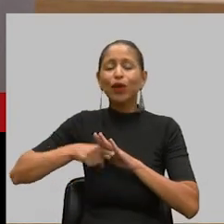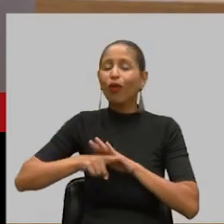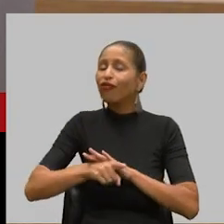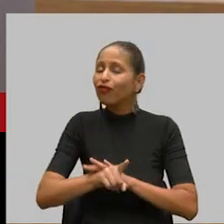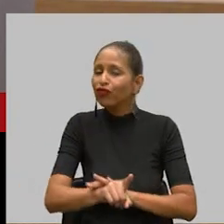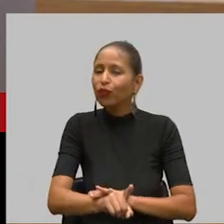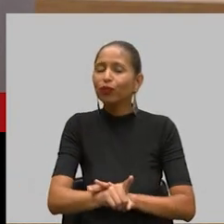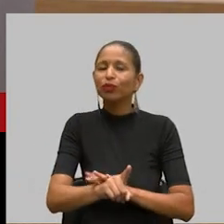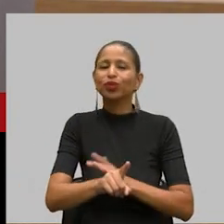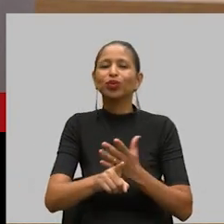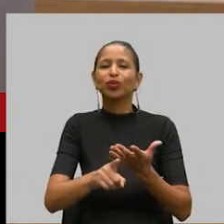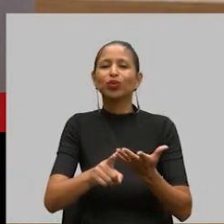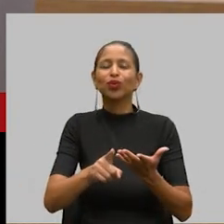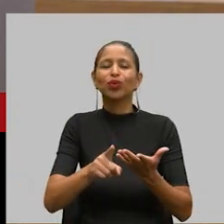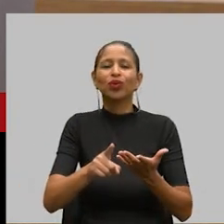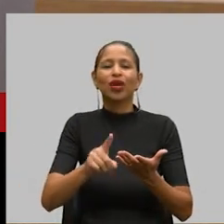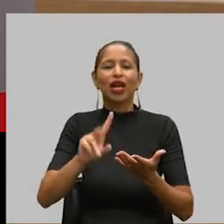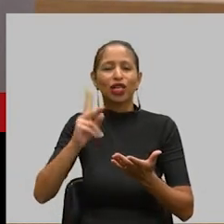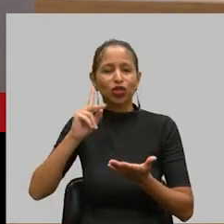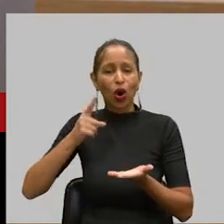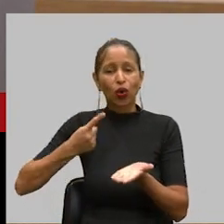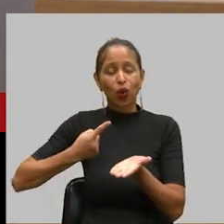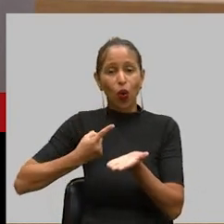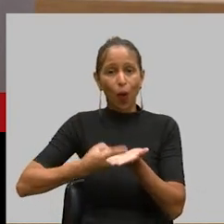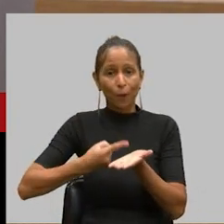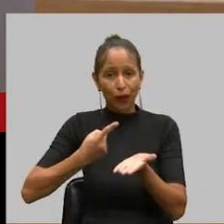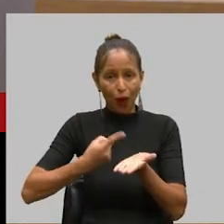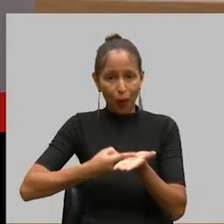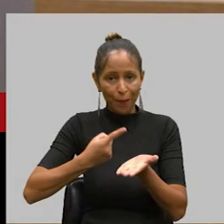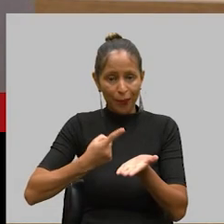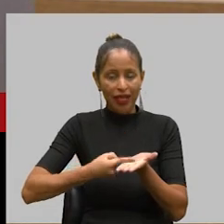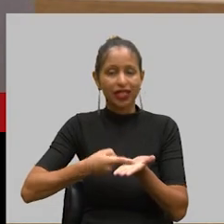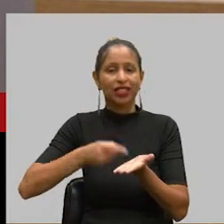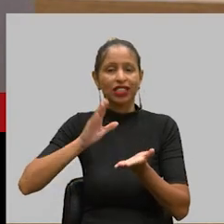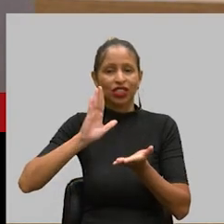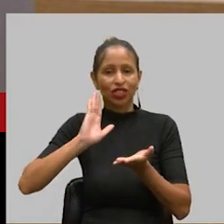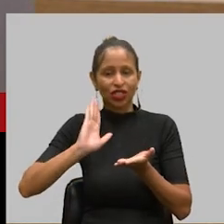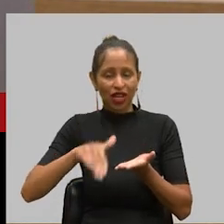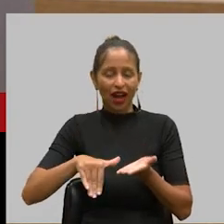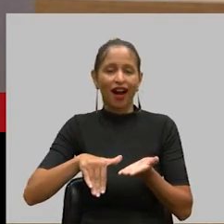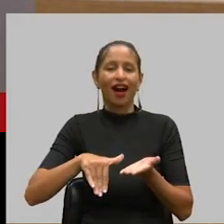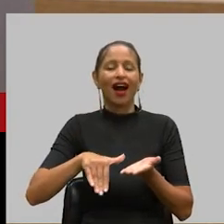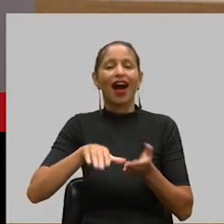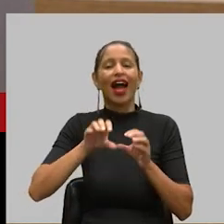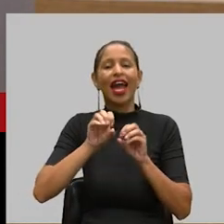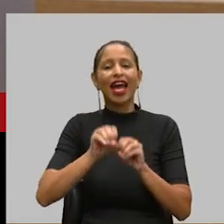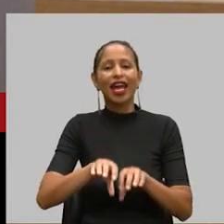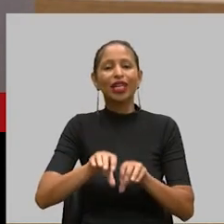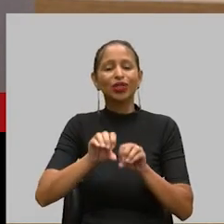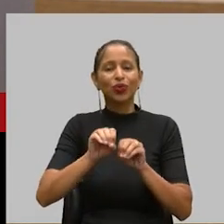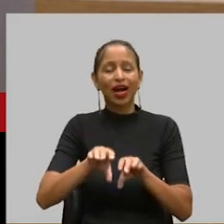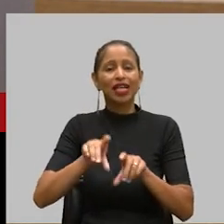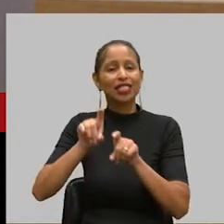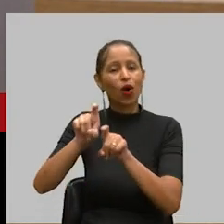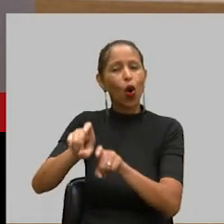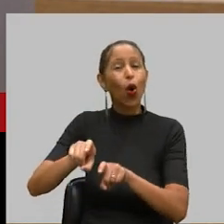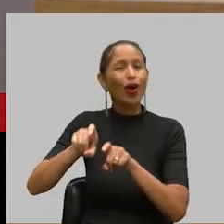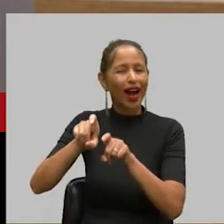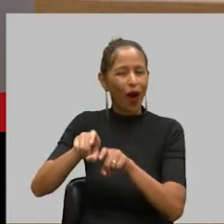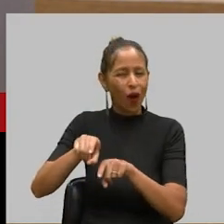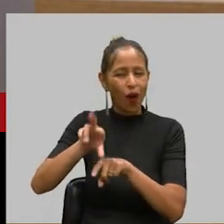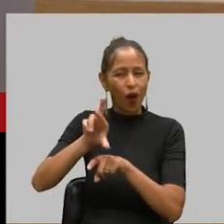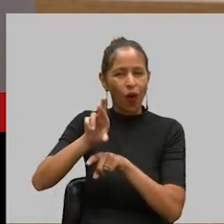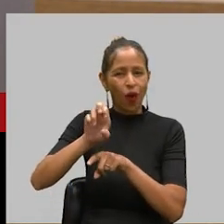e histórico compromisso né desde que a gente chamava a educação de educação Rural né